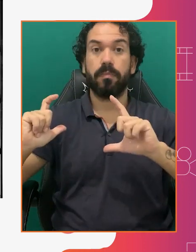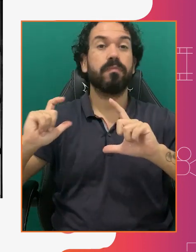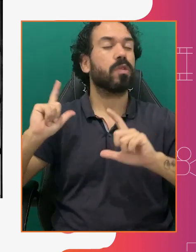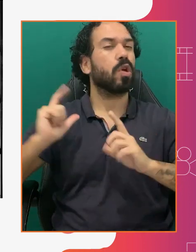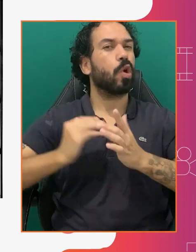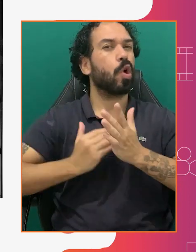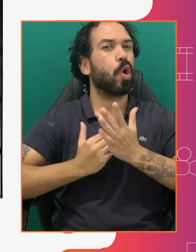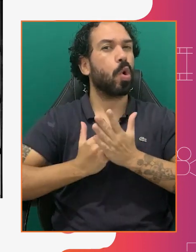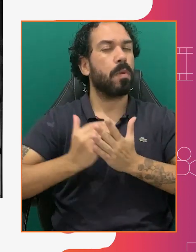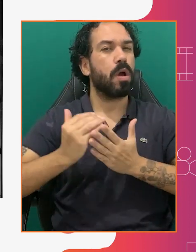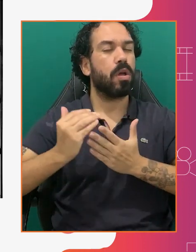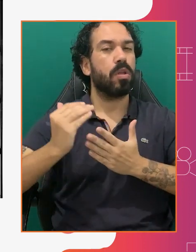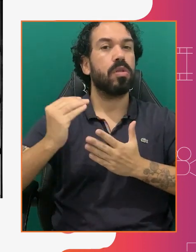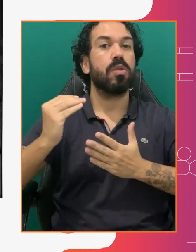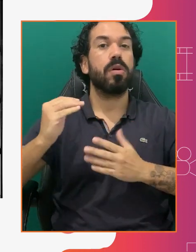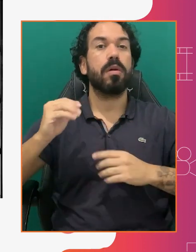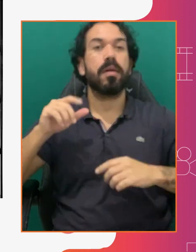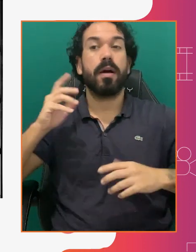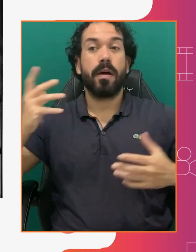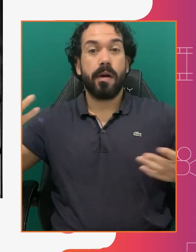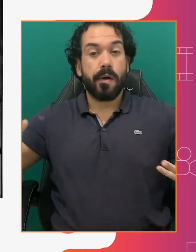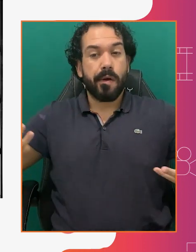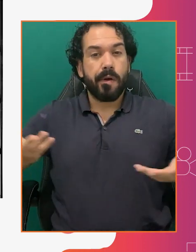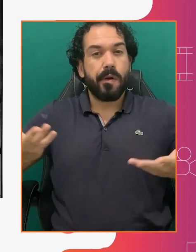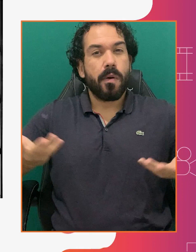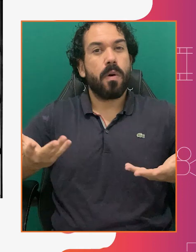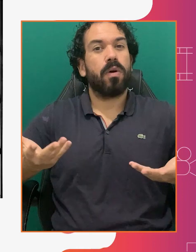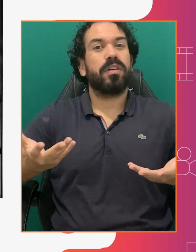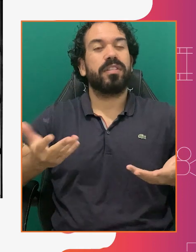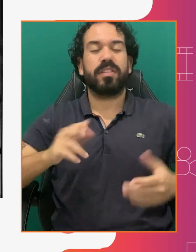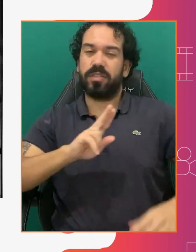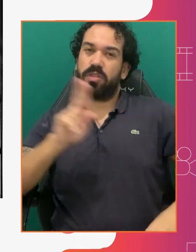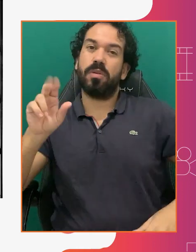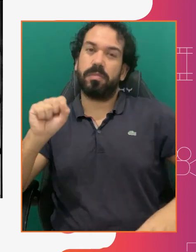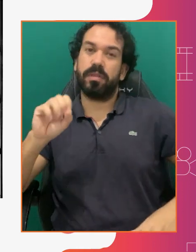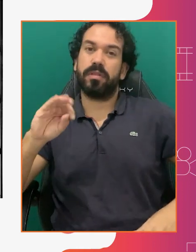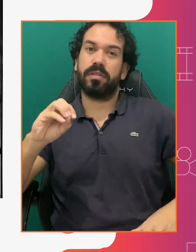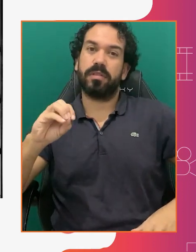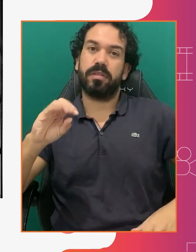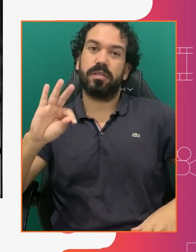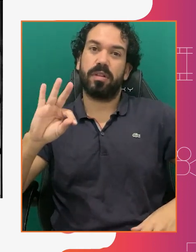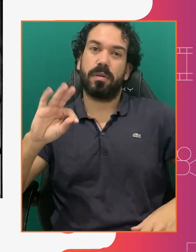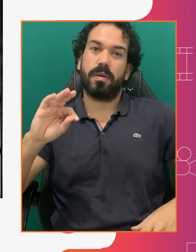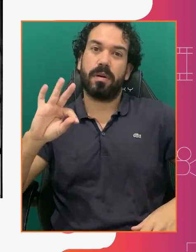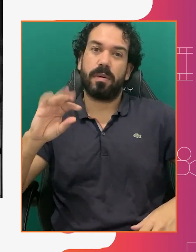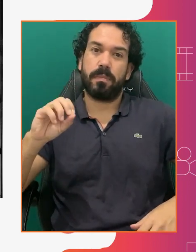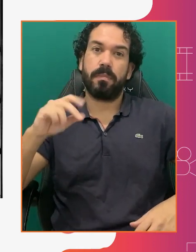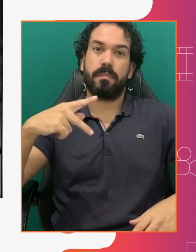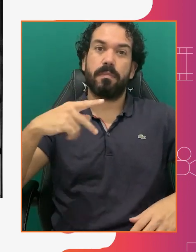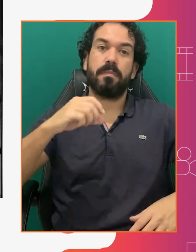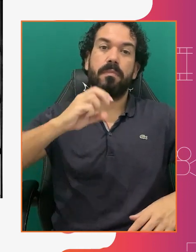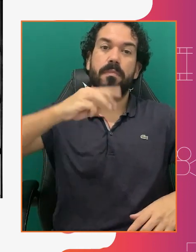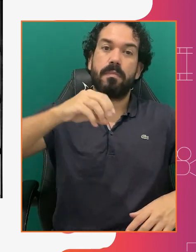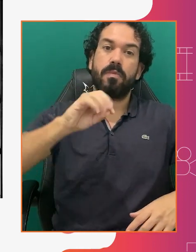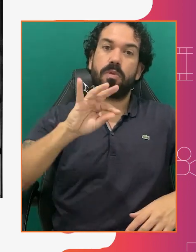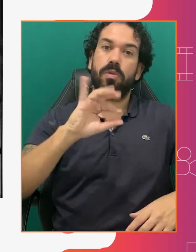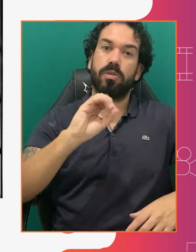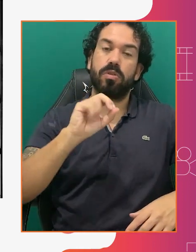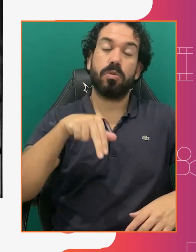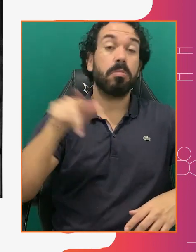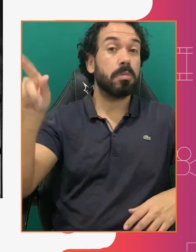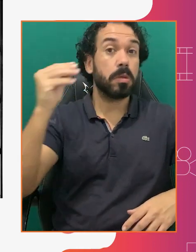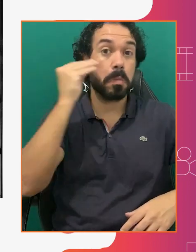Muybridge começou a esboçar o que conhecemos hoje como stop motion em seus experimentos com